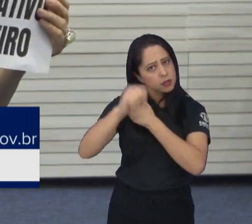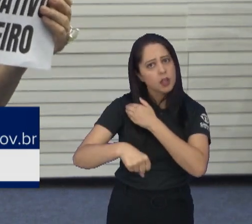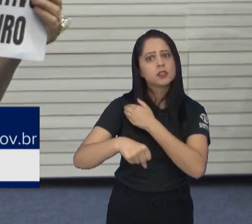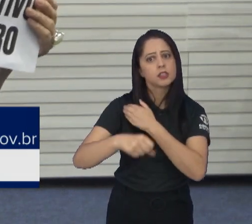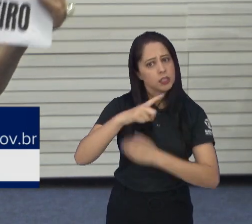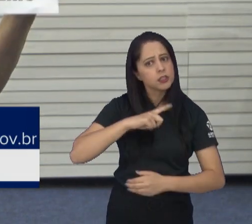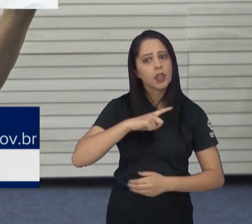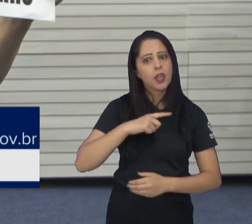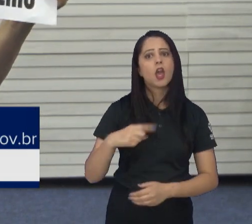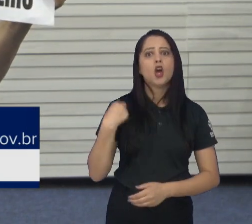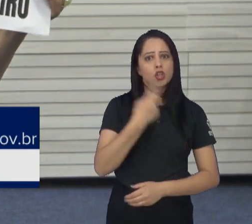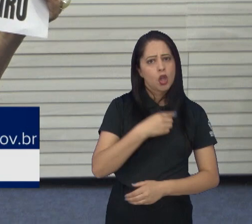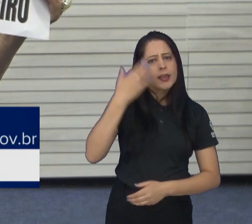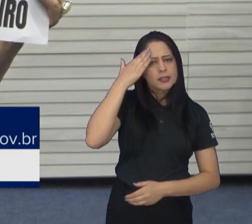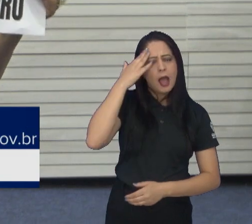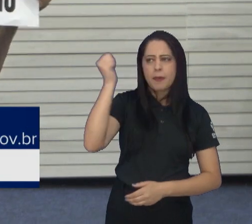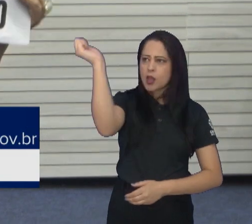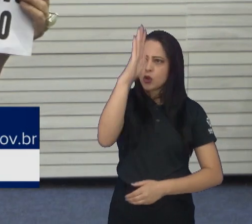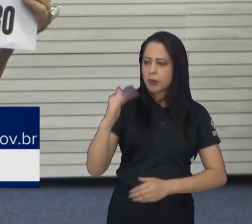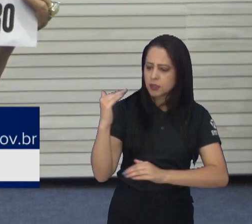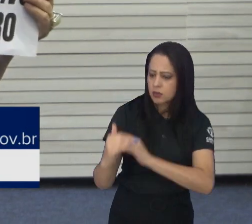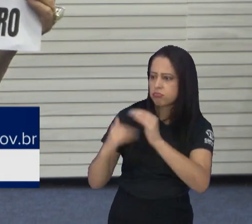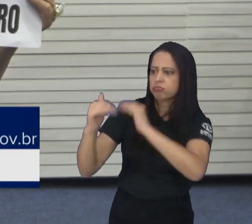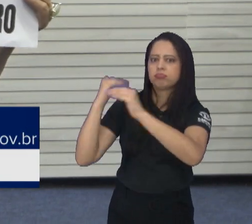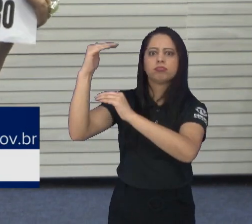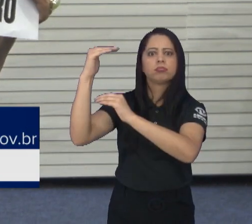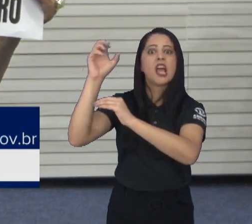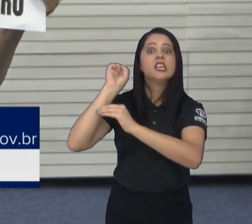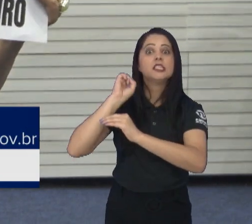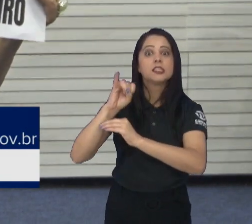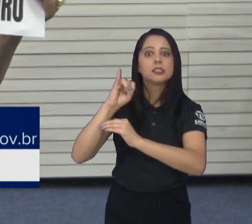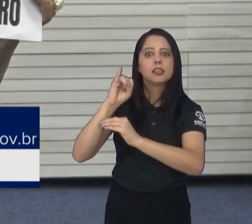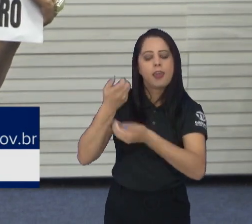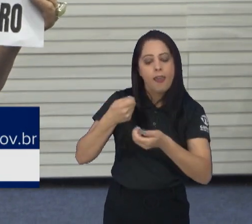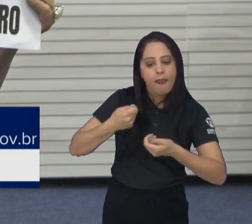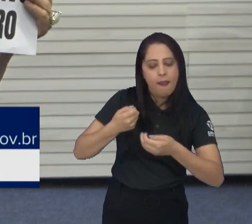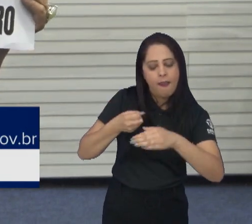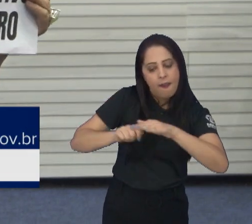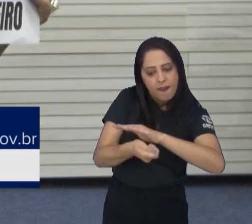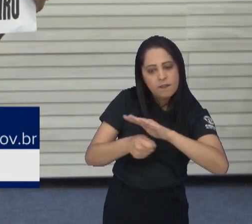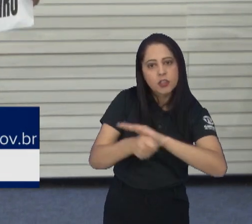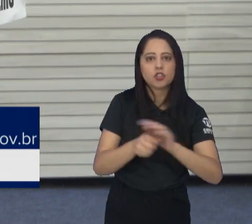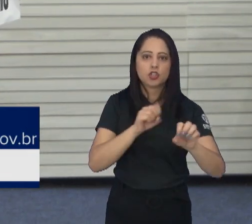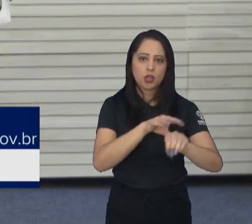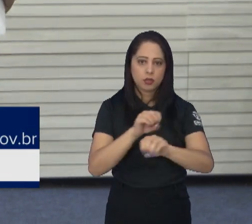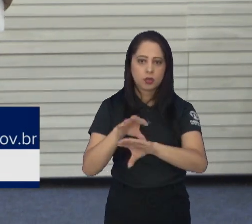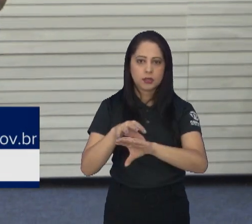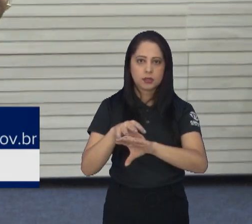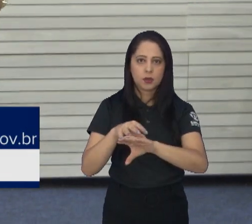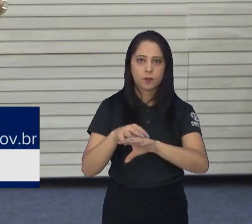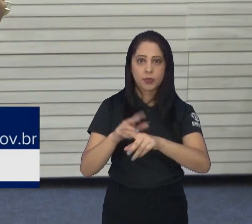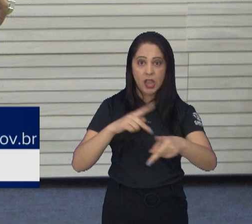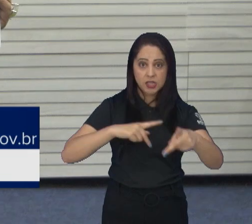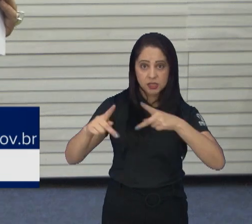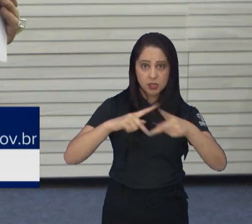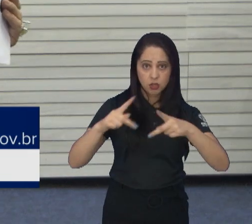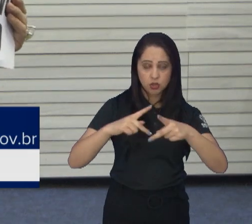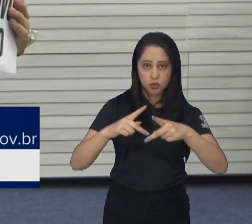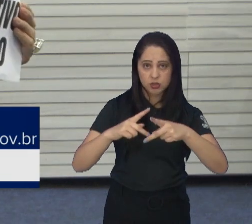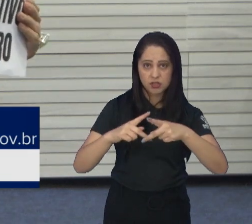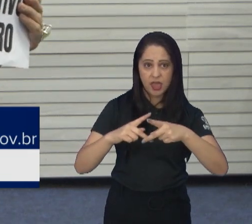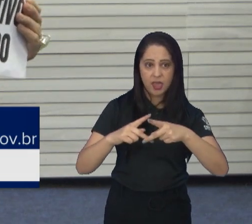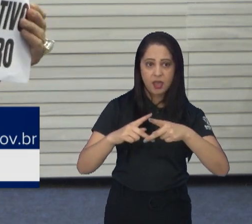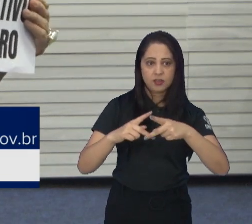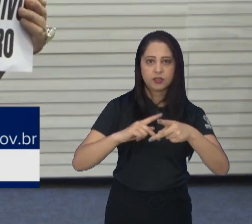que o desenvolvimento desse país é com investimento em educação. São José recebe mais dinheiro do Fundeb, é